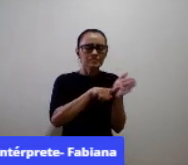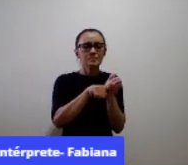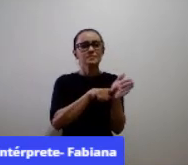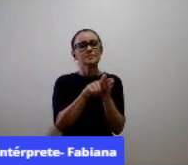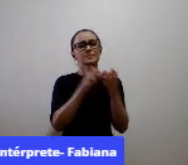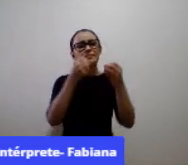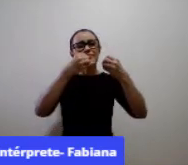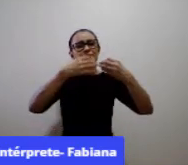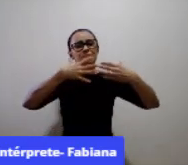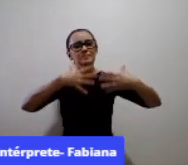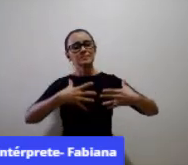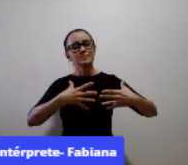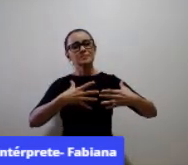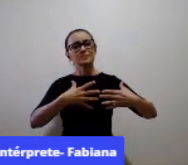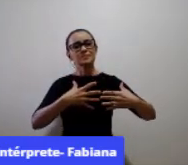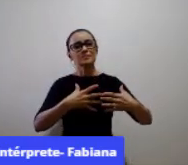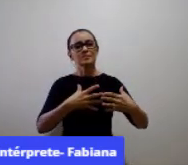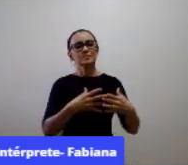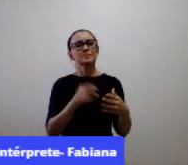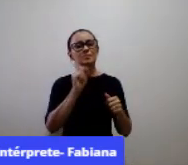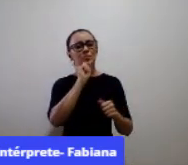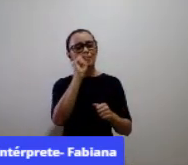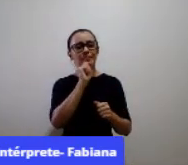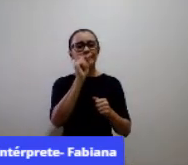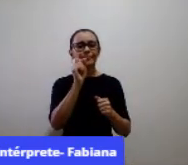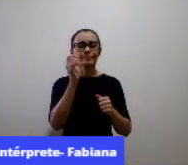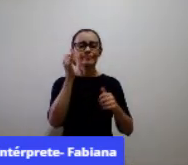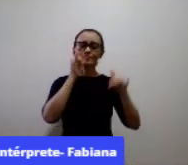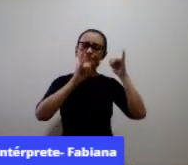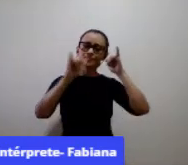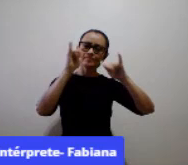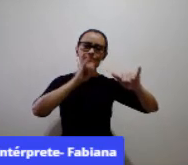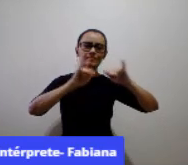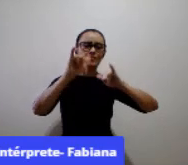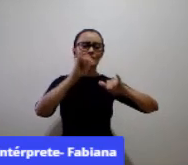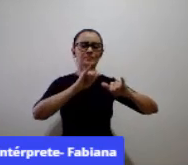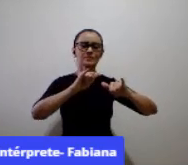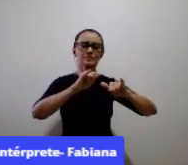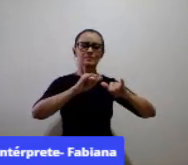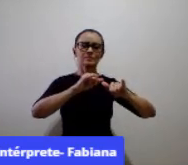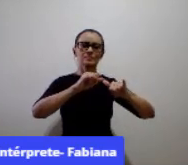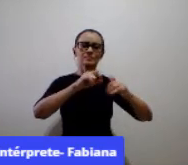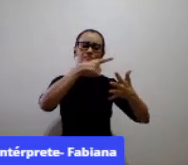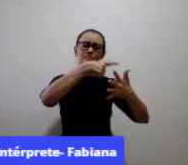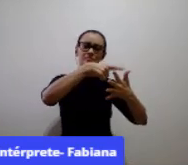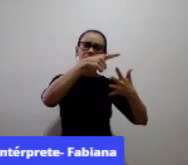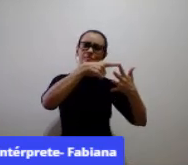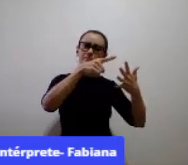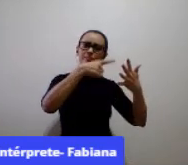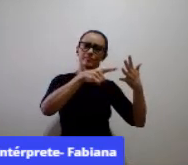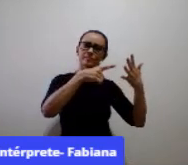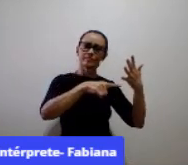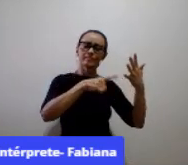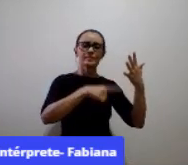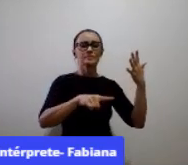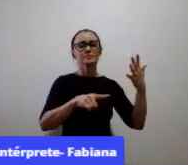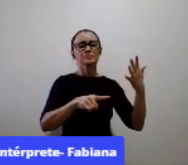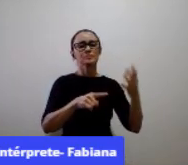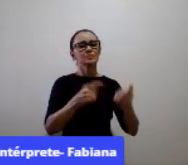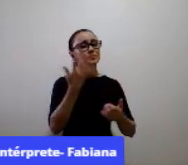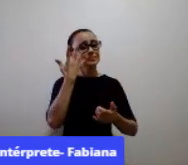de acolher dados clínicos e pedagógicos de desenvolvimento dessa